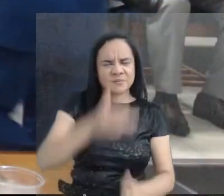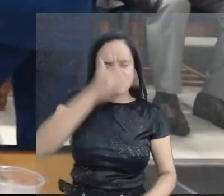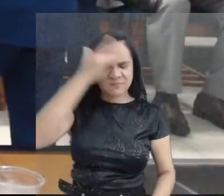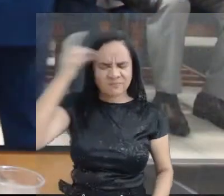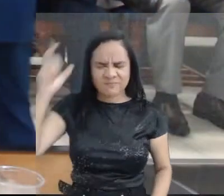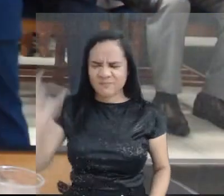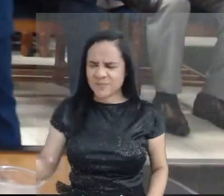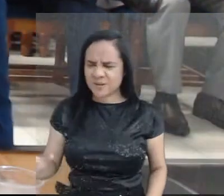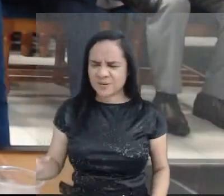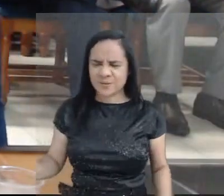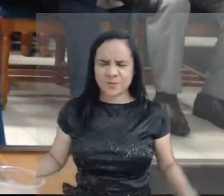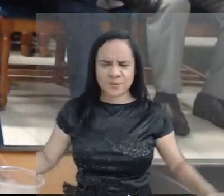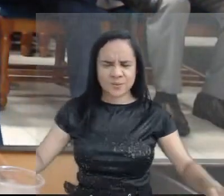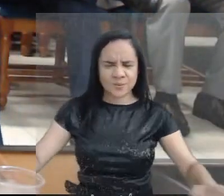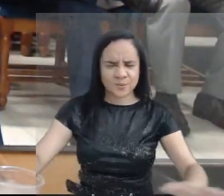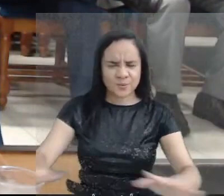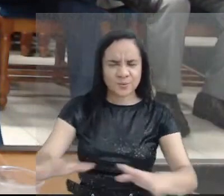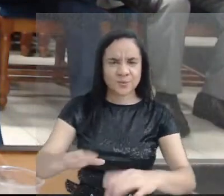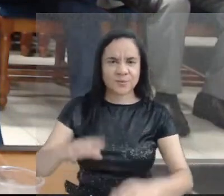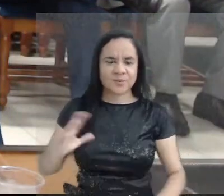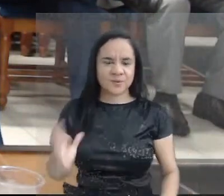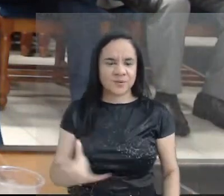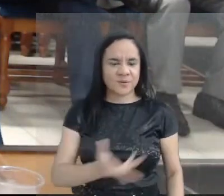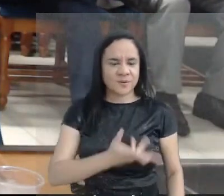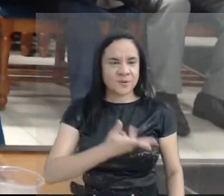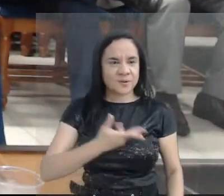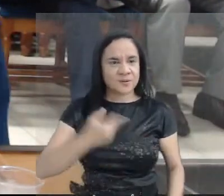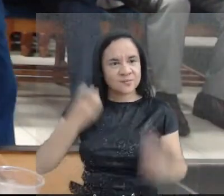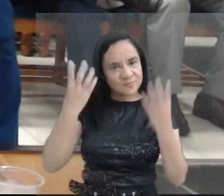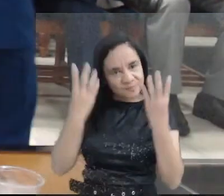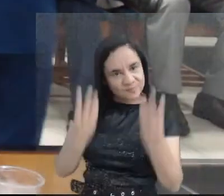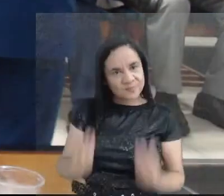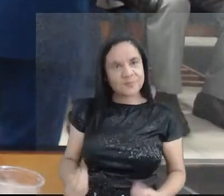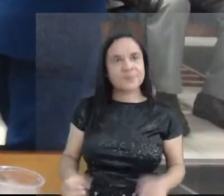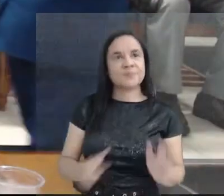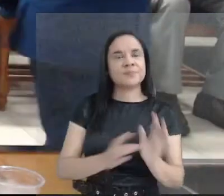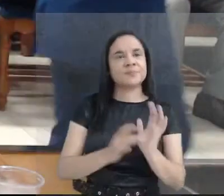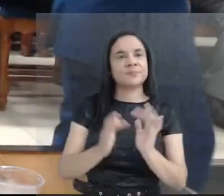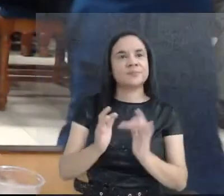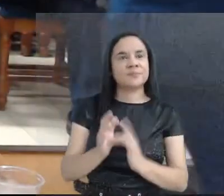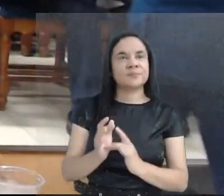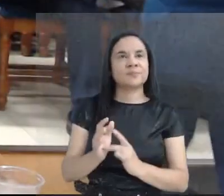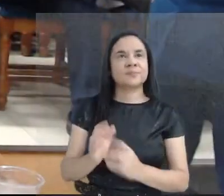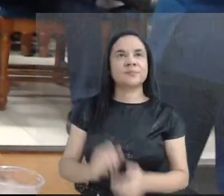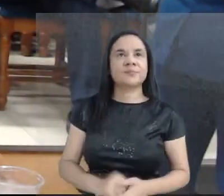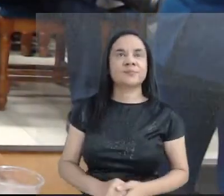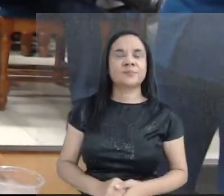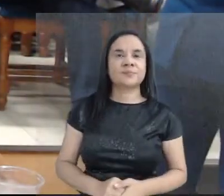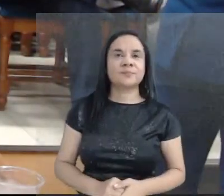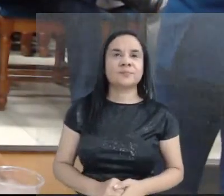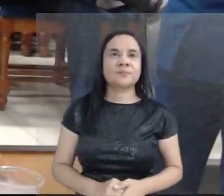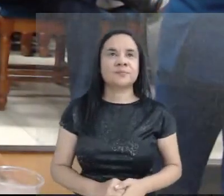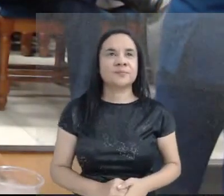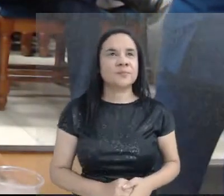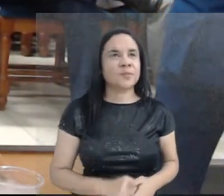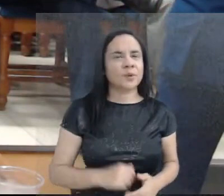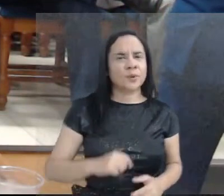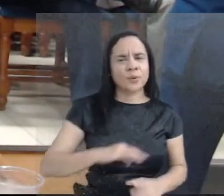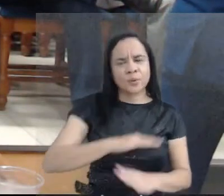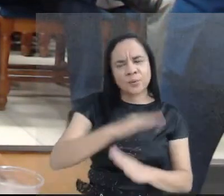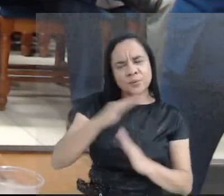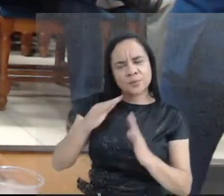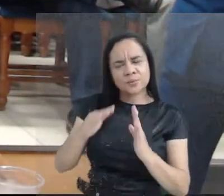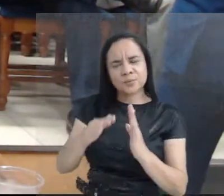Senhor. Versículo 22. E chegou a fama destas coisas aos ouvidos da igreja